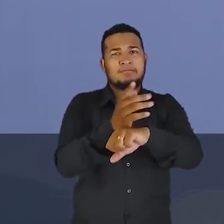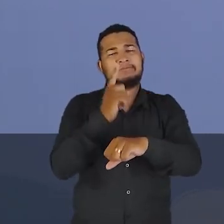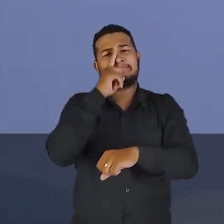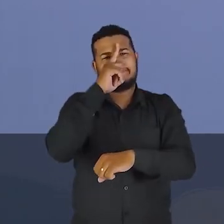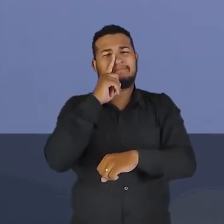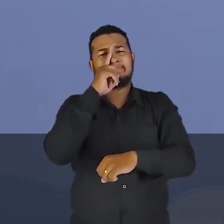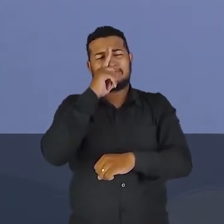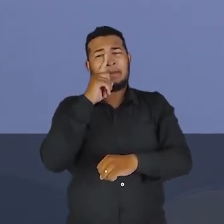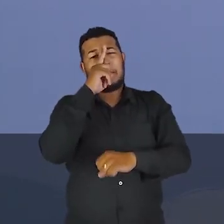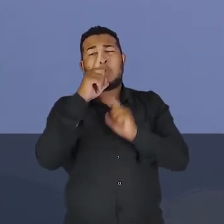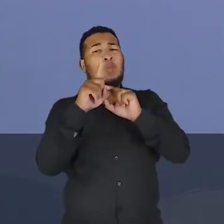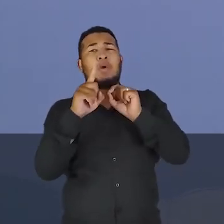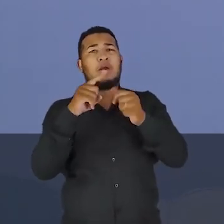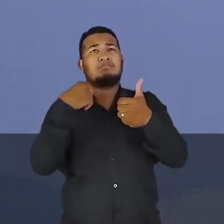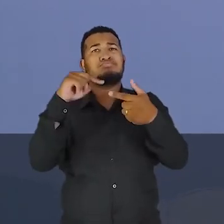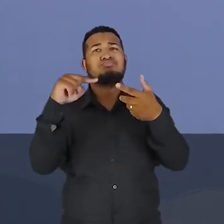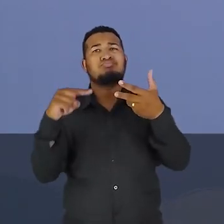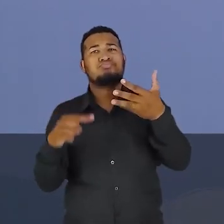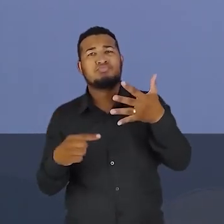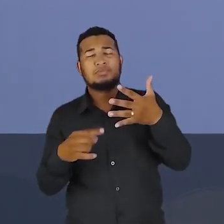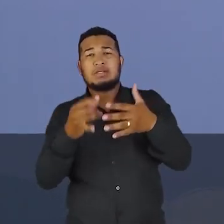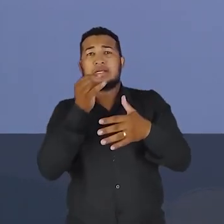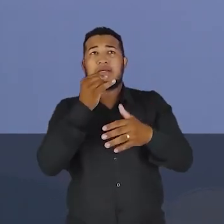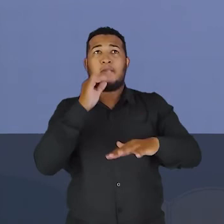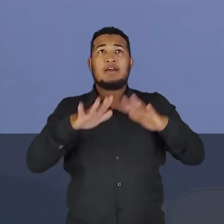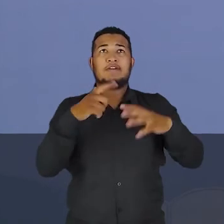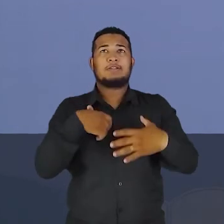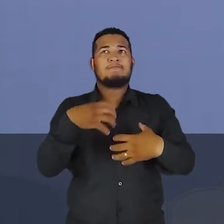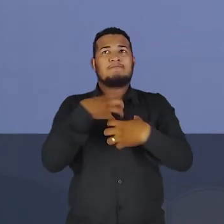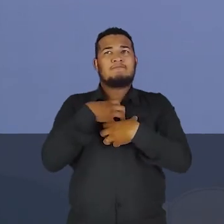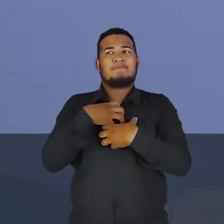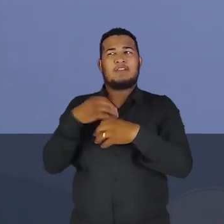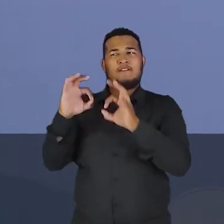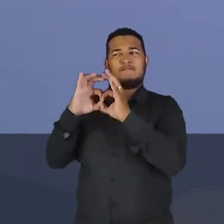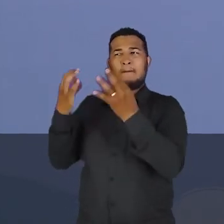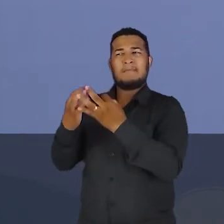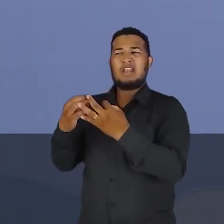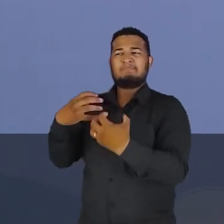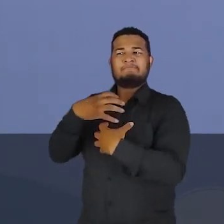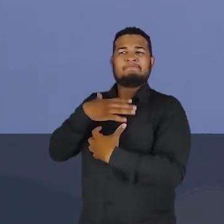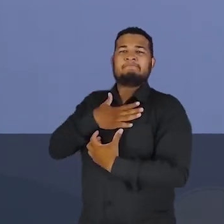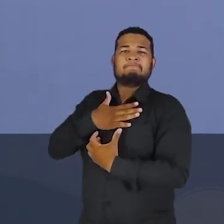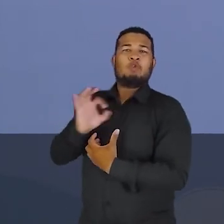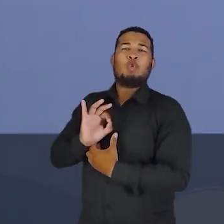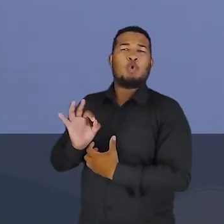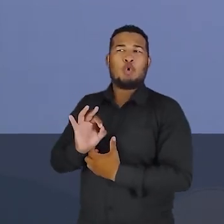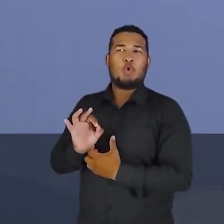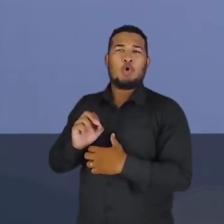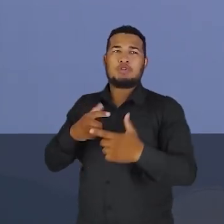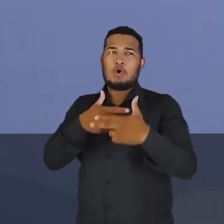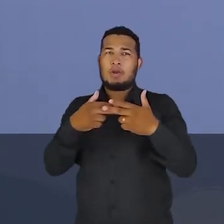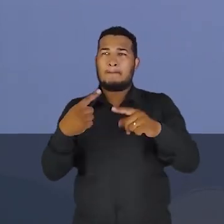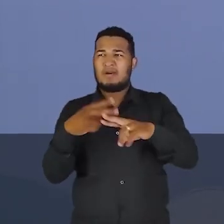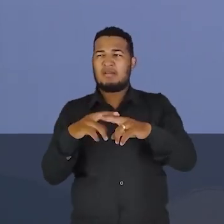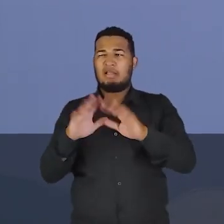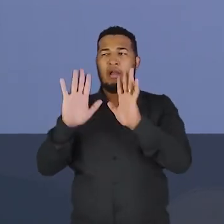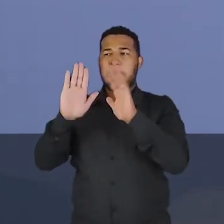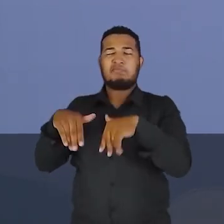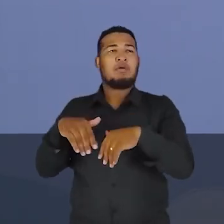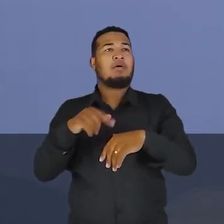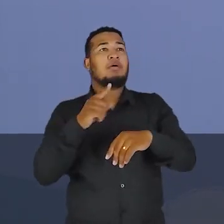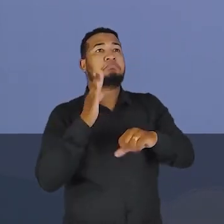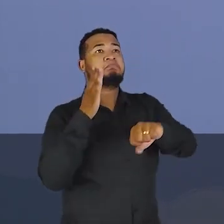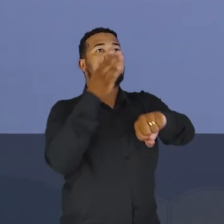são muitos. Risco de um posicionamento que a família não agrada, porque ele procurou ajuda fora da